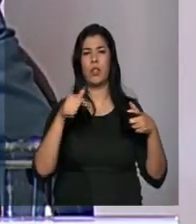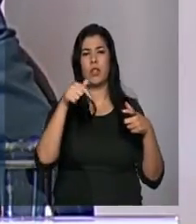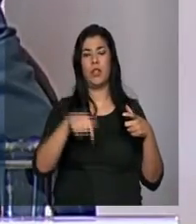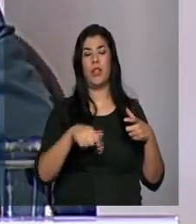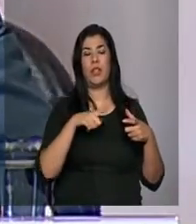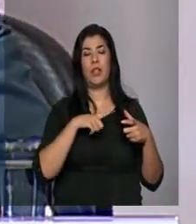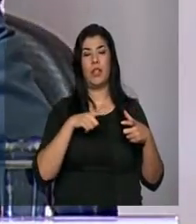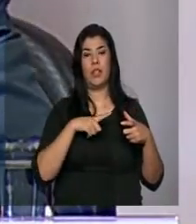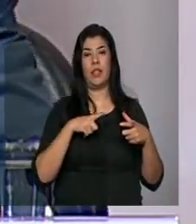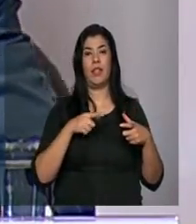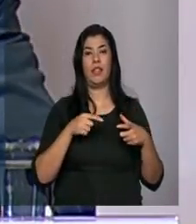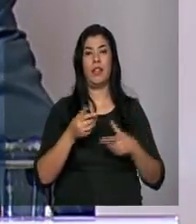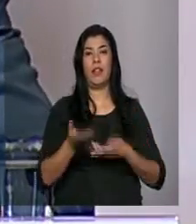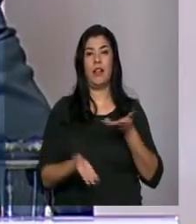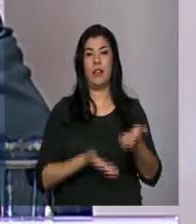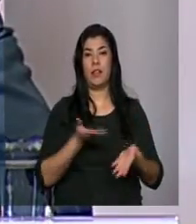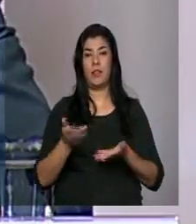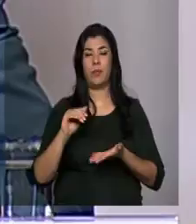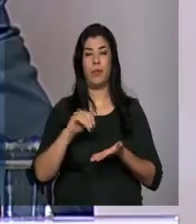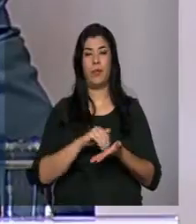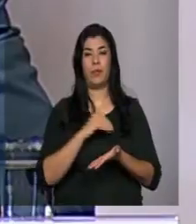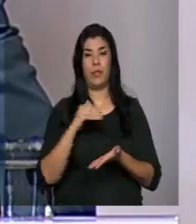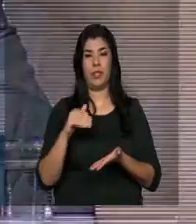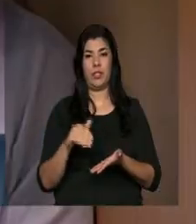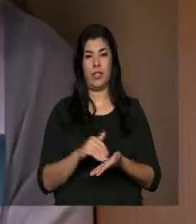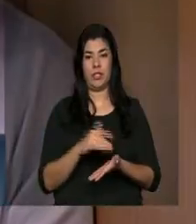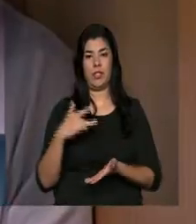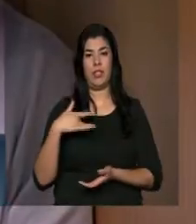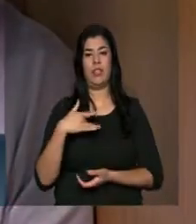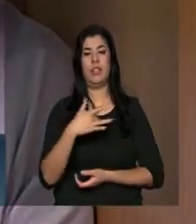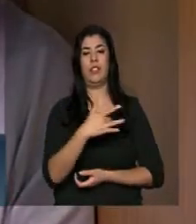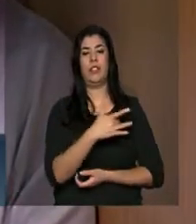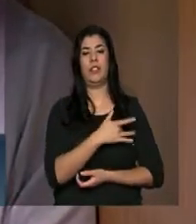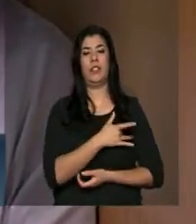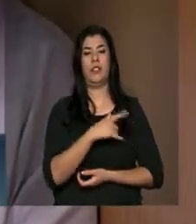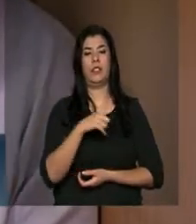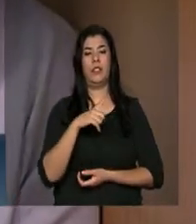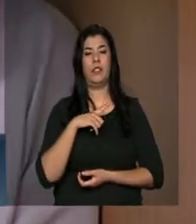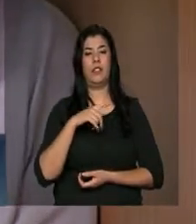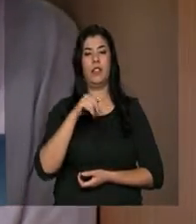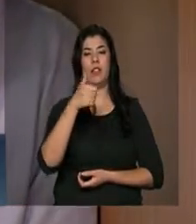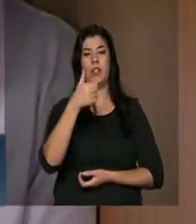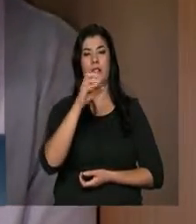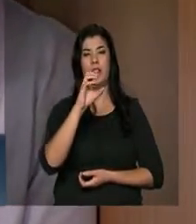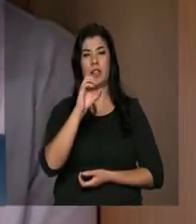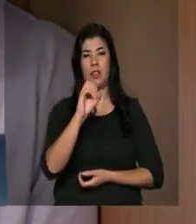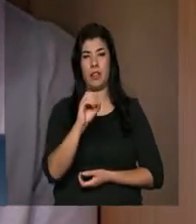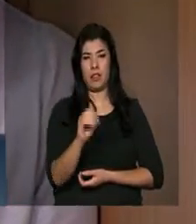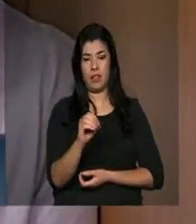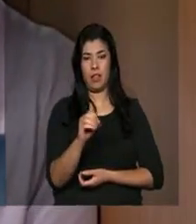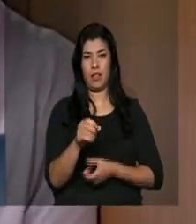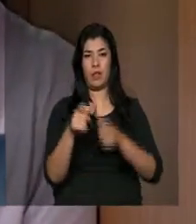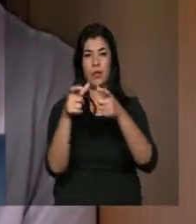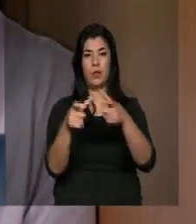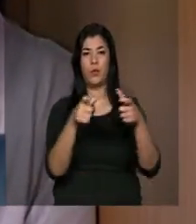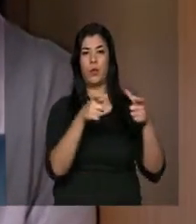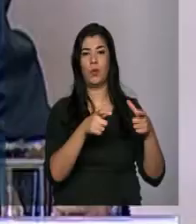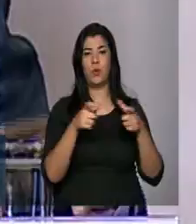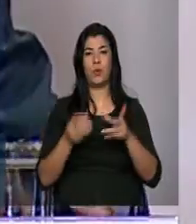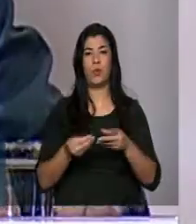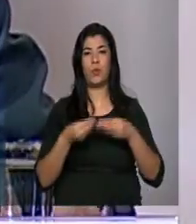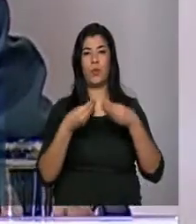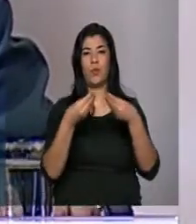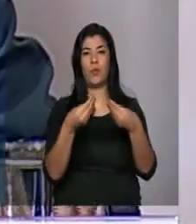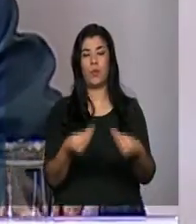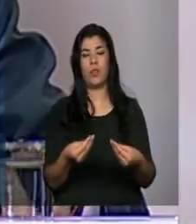rede da Secretaria de Saúde, nós temos 10 bancos de leite, nós temos mais 2 públicos,